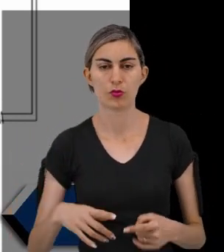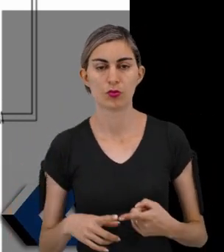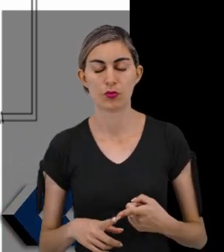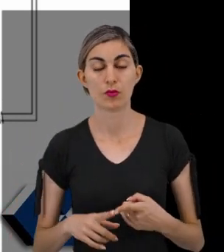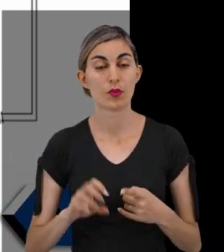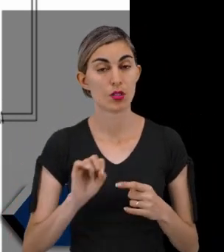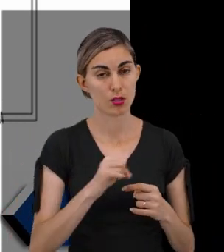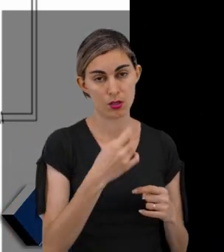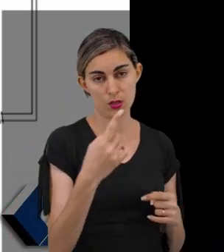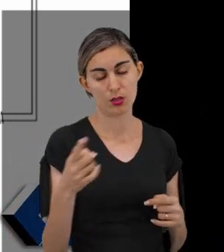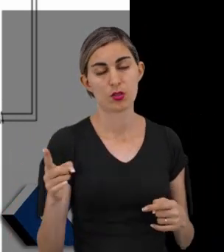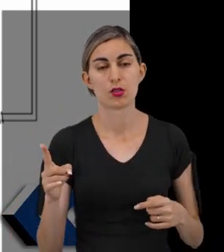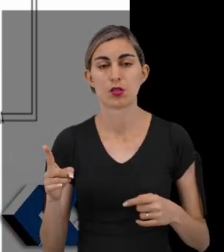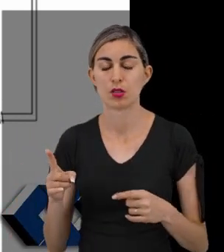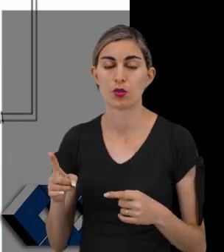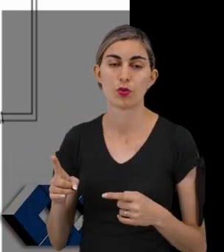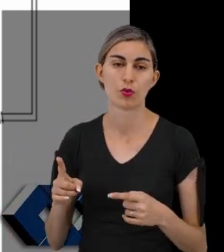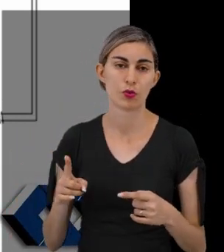são...